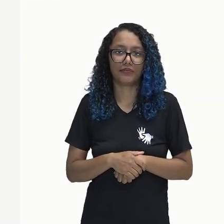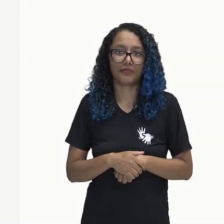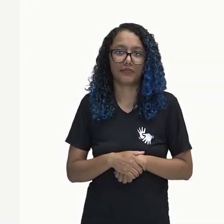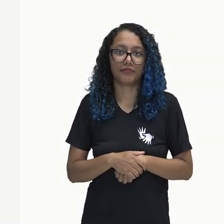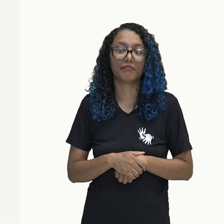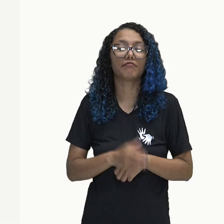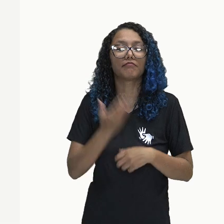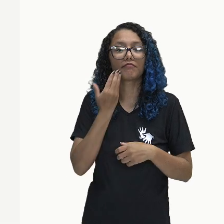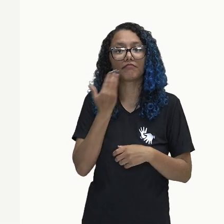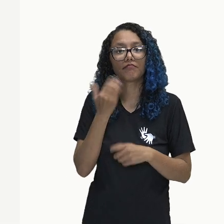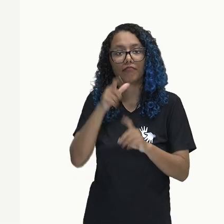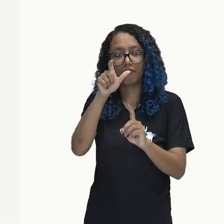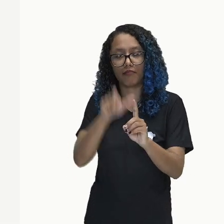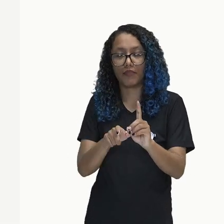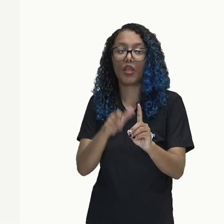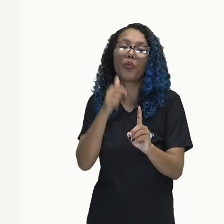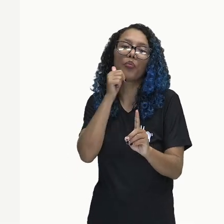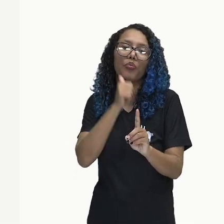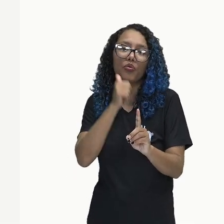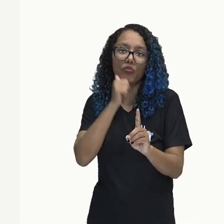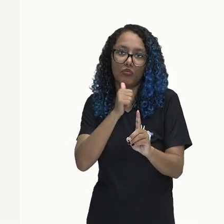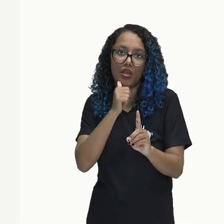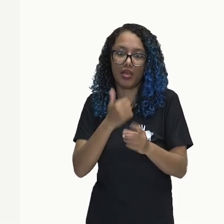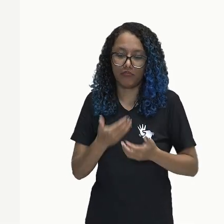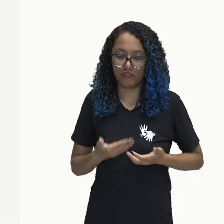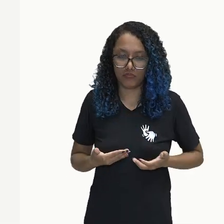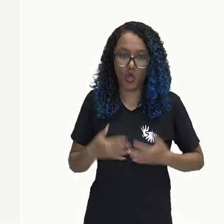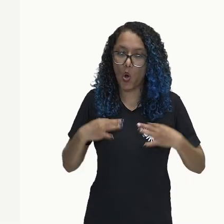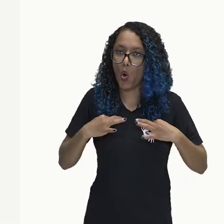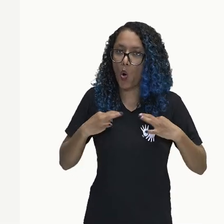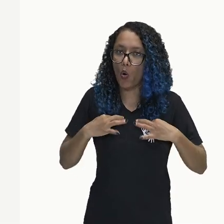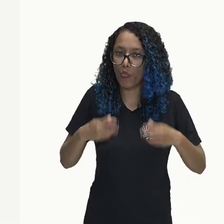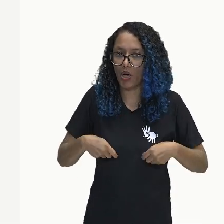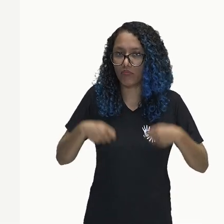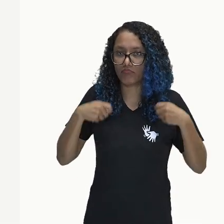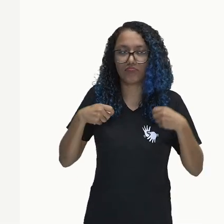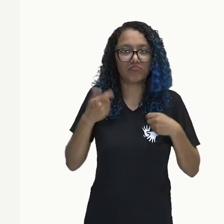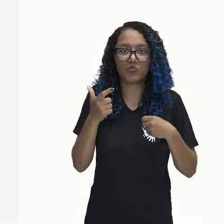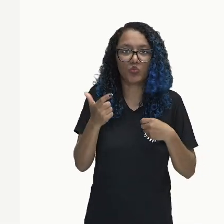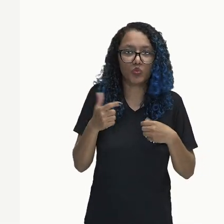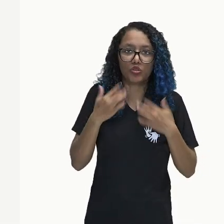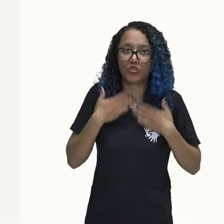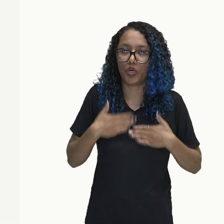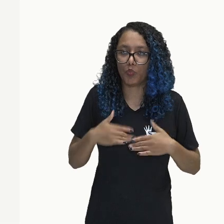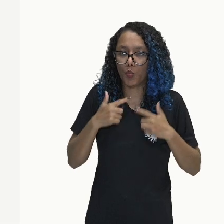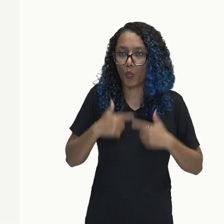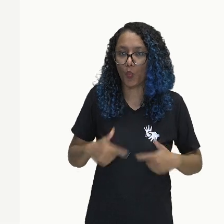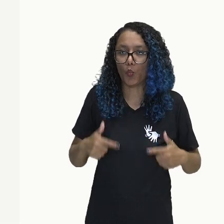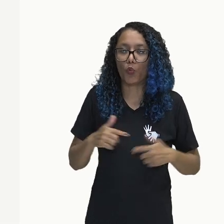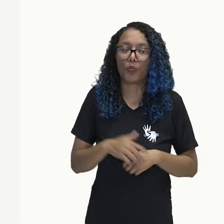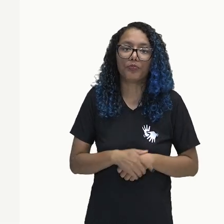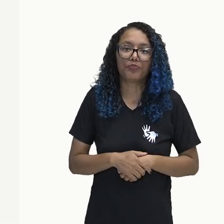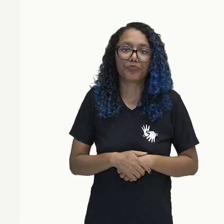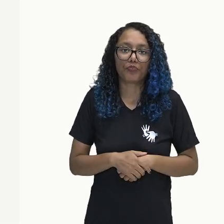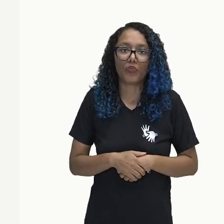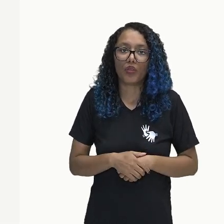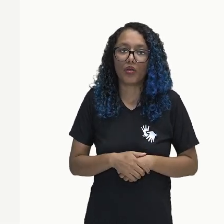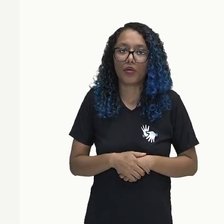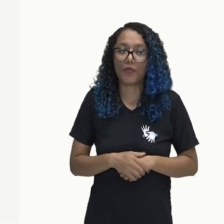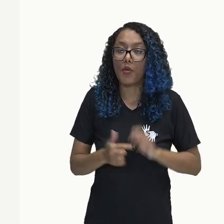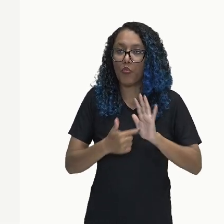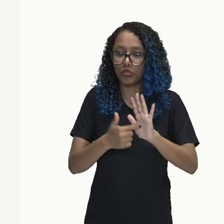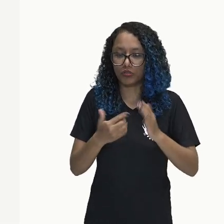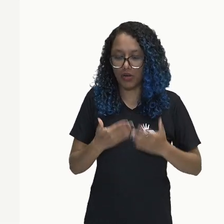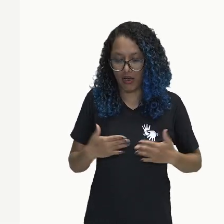uma mulher que estava de seio de fora e que, gente, representava a fertilidade. Era cultuado